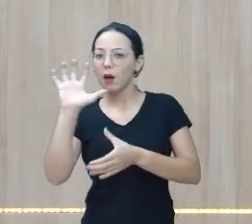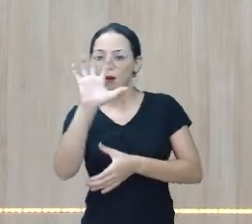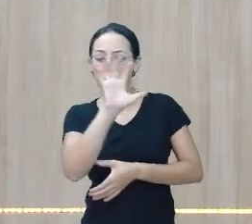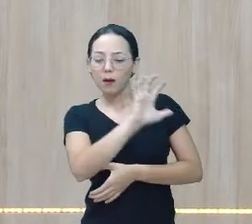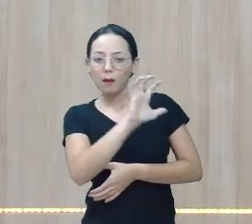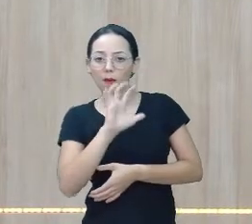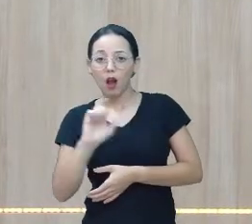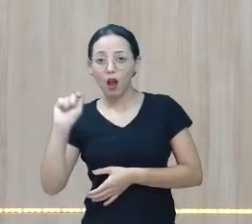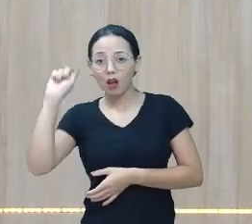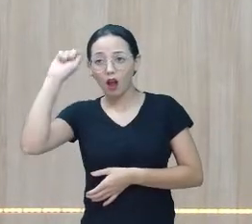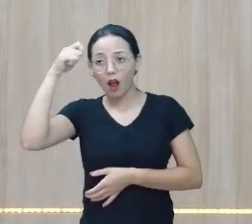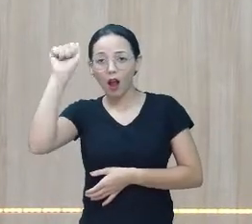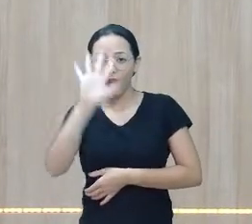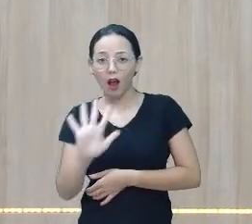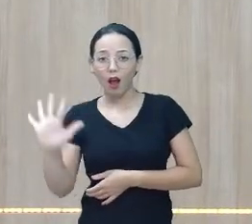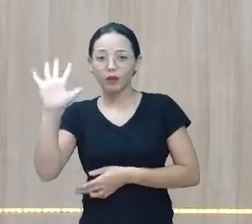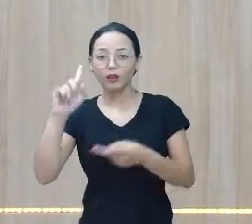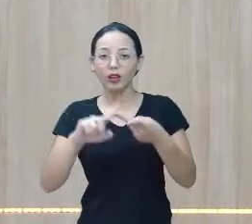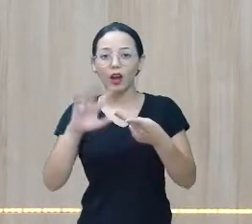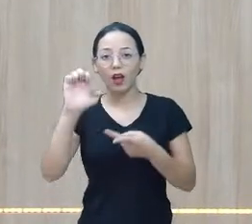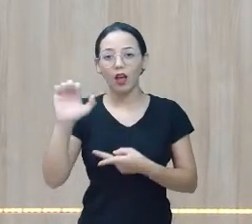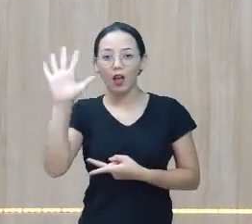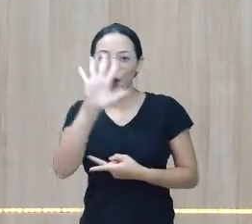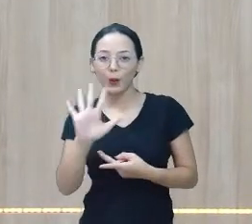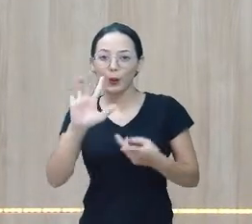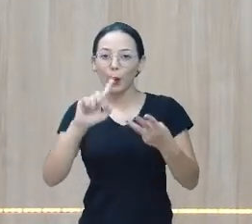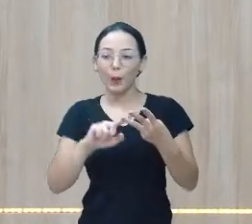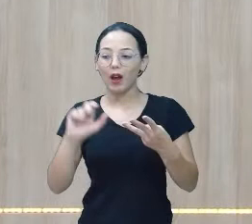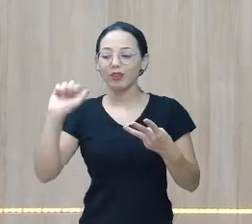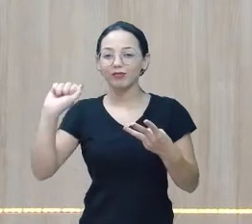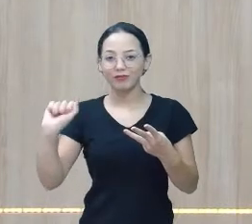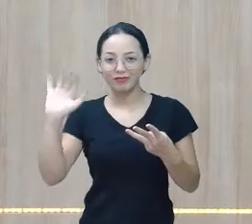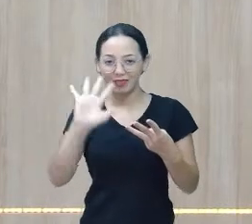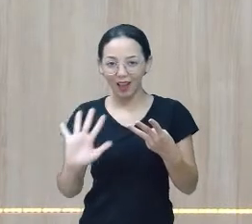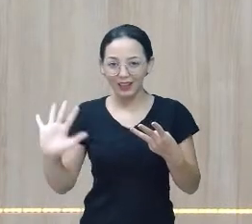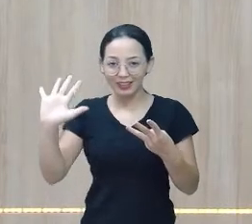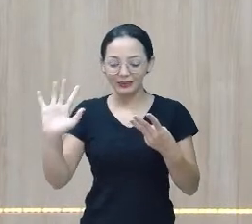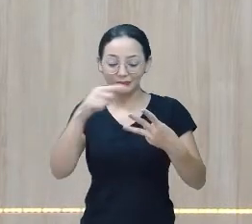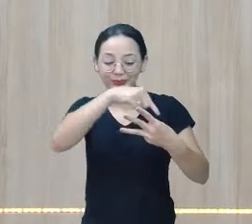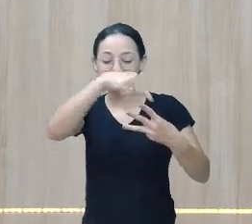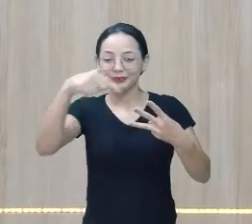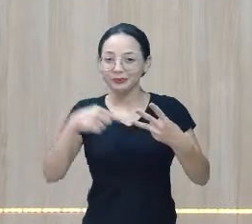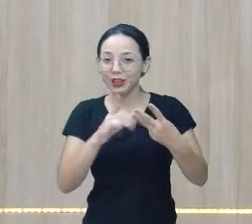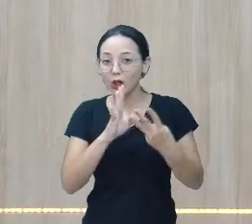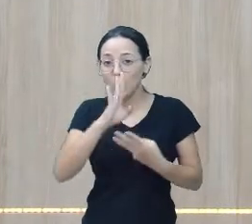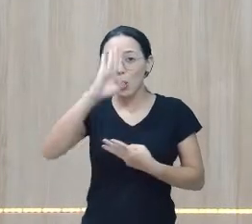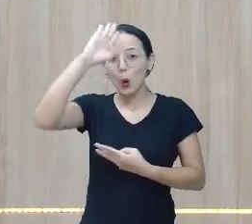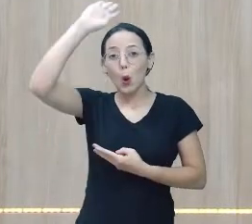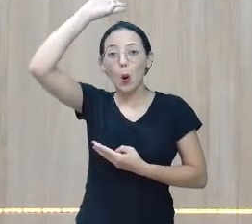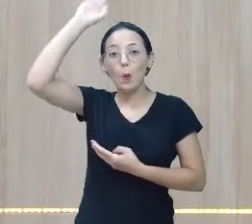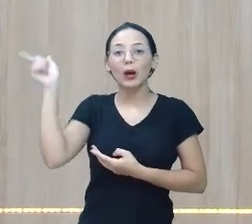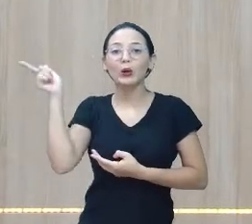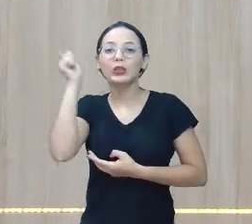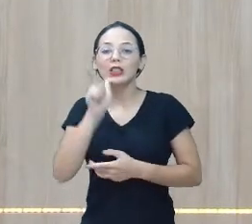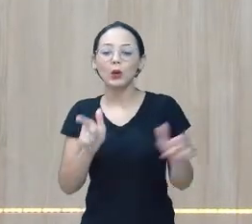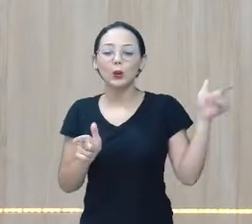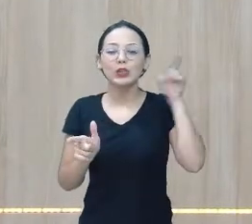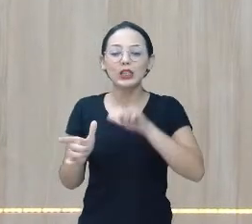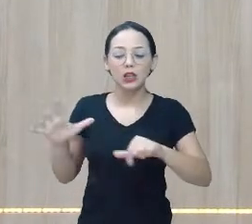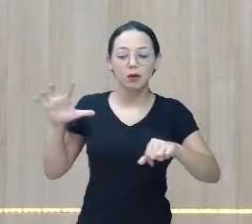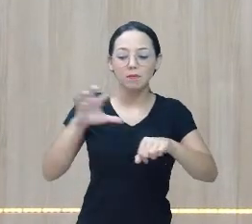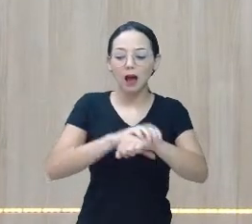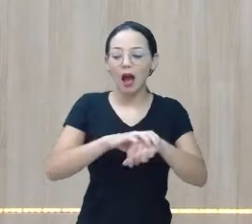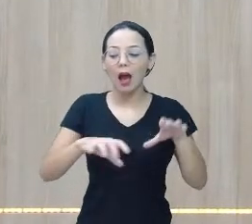da África, Europa e Ásia. Então, o Império Romano chegou a ter territórios em